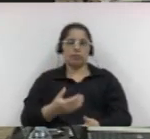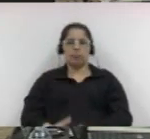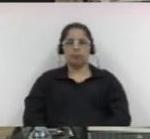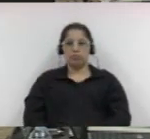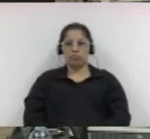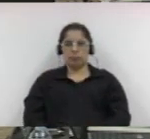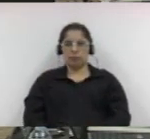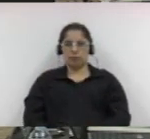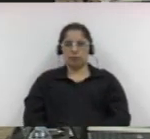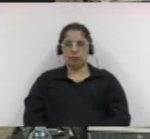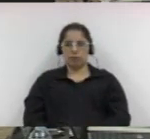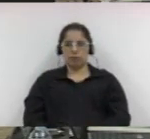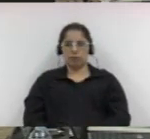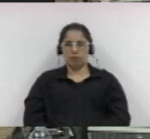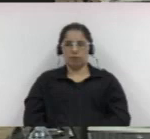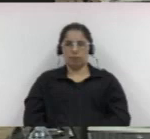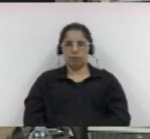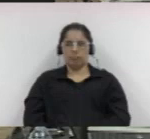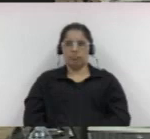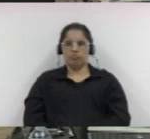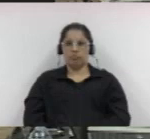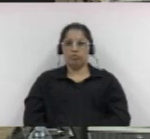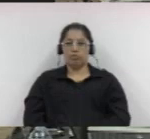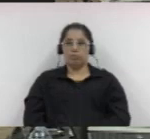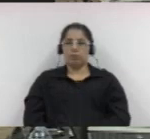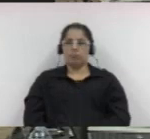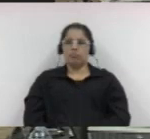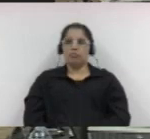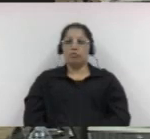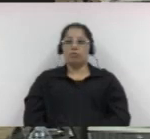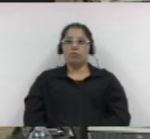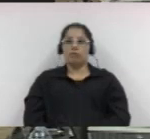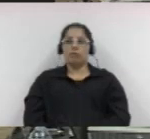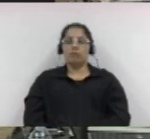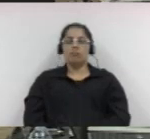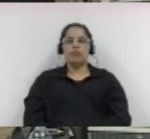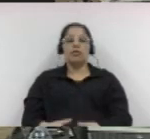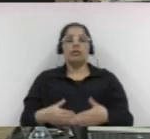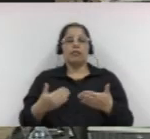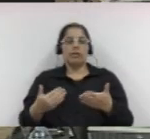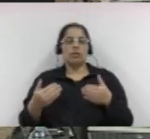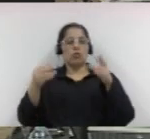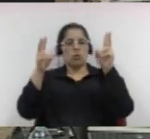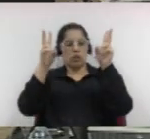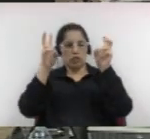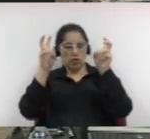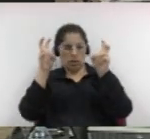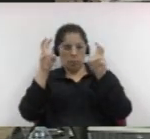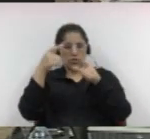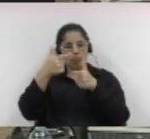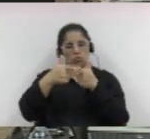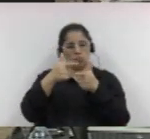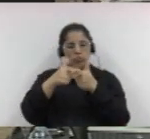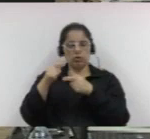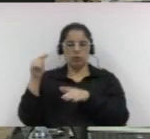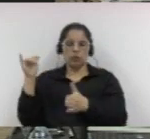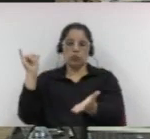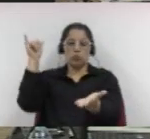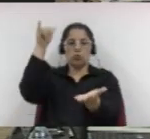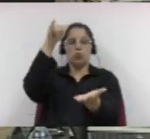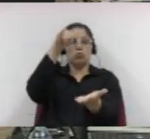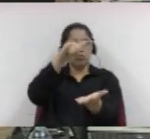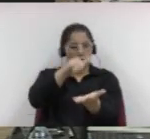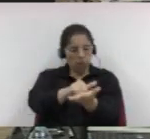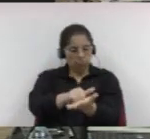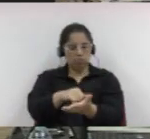as demandas da população. Sobre a questão do aeroporto, senhor presidente, eu também acho que é oportuna levantar